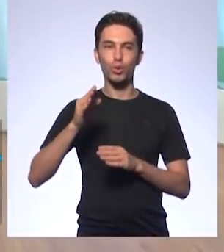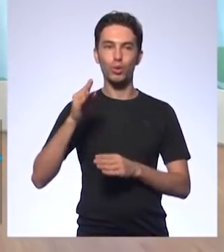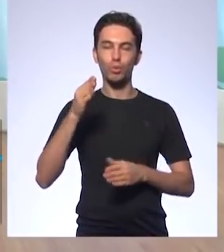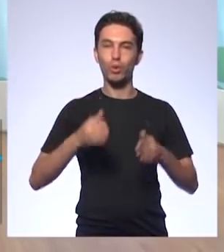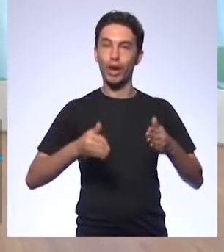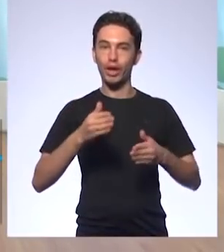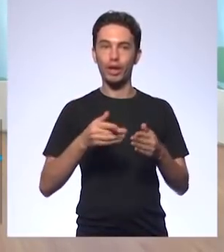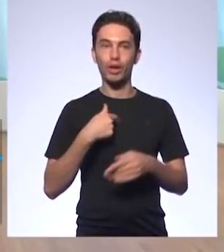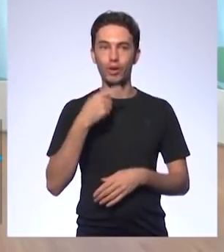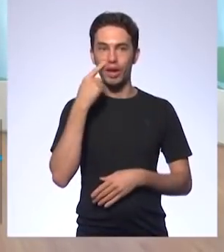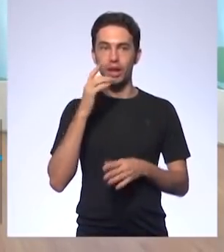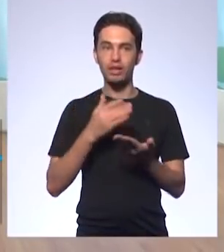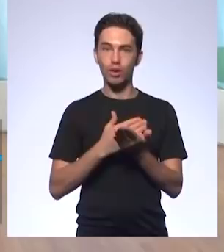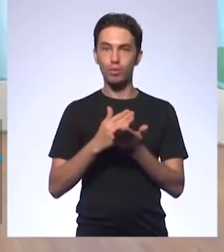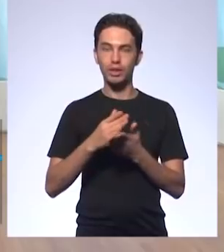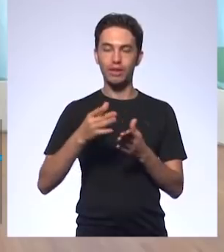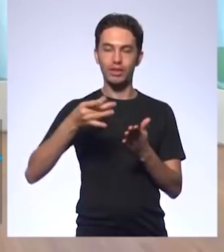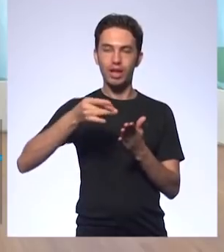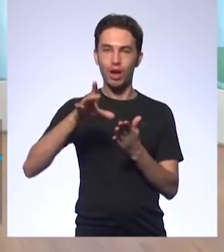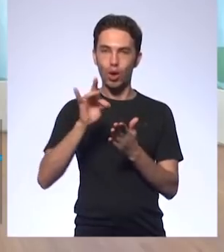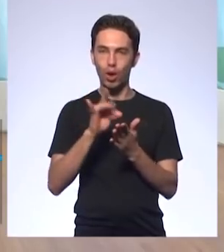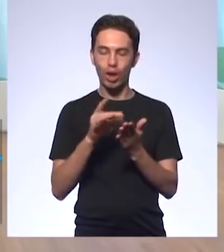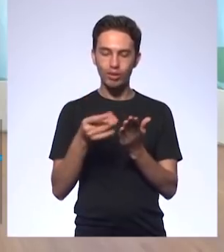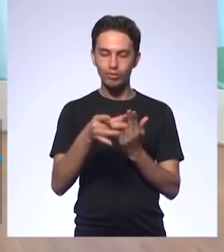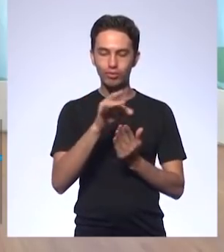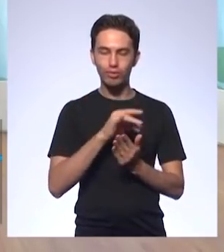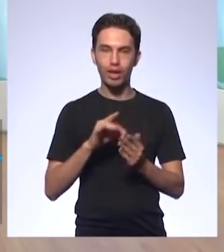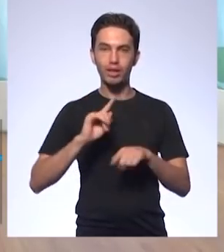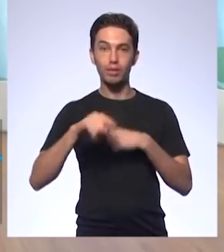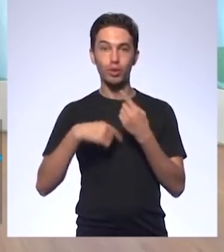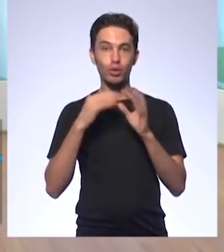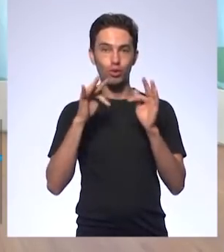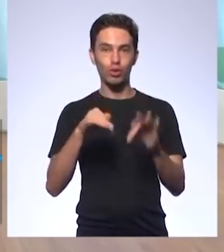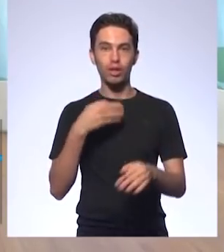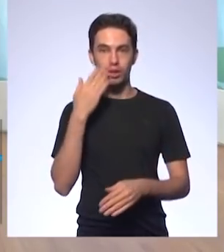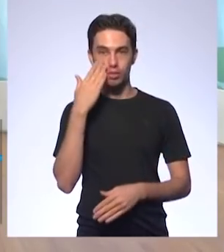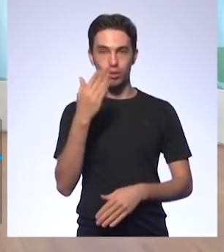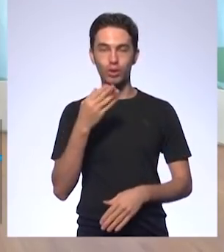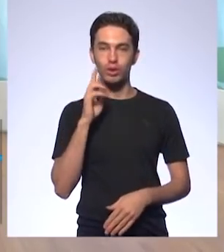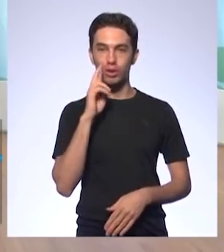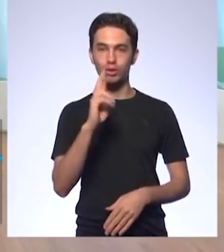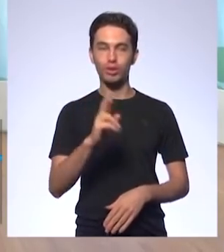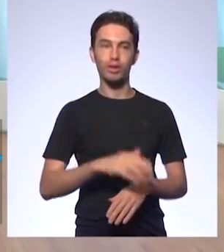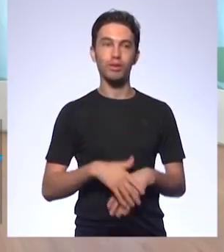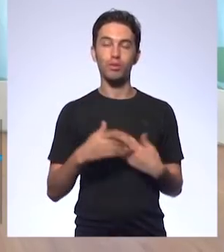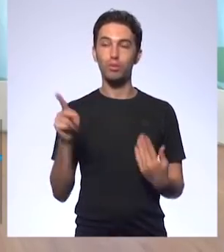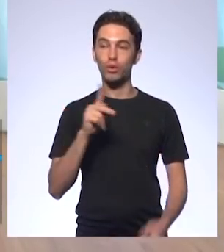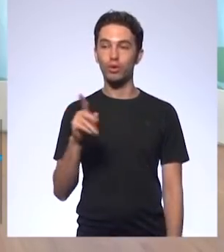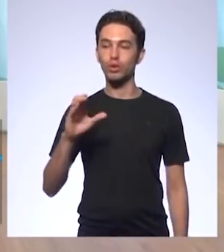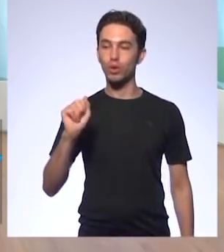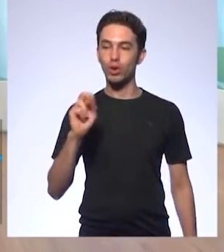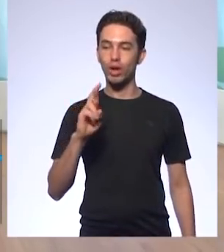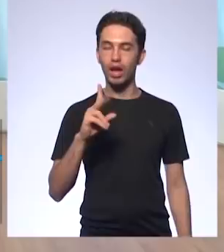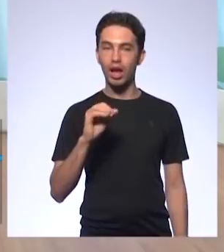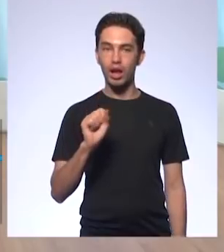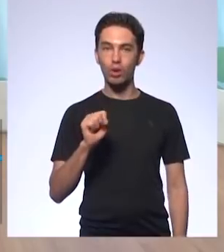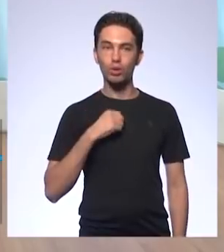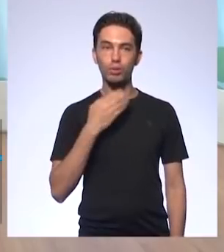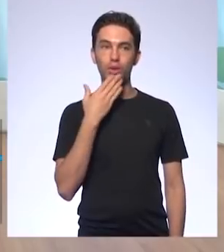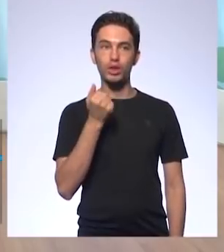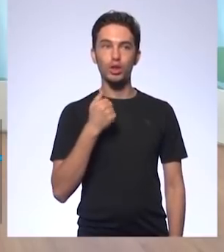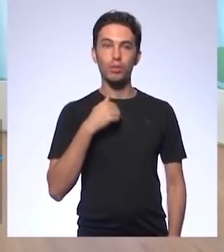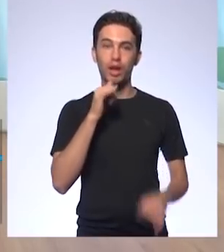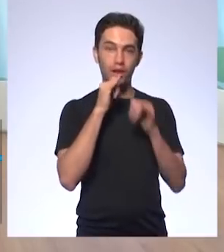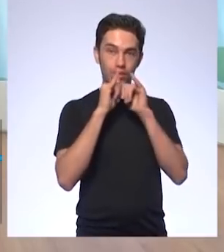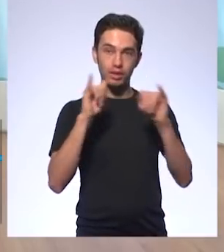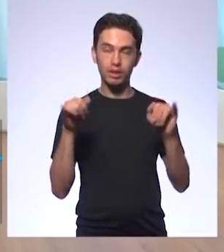fazer a colagem, e aí, no final, a gente mostra o resultado. Bom, o professor Carlos ele pediu para avisar, e é